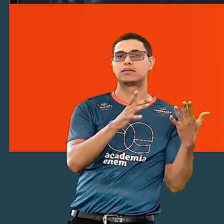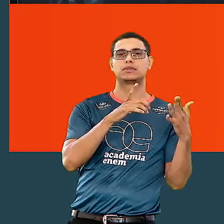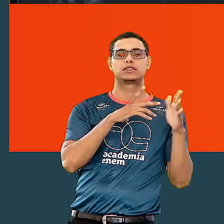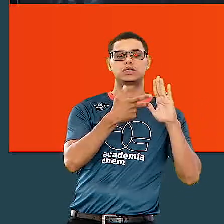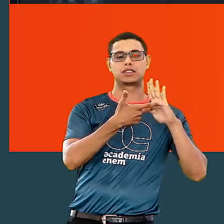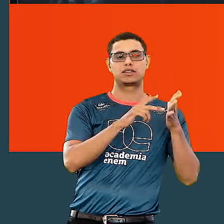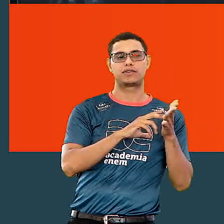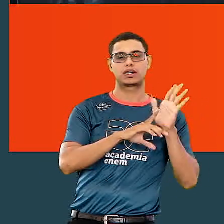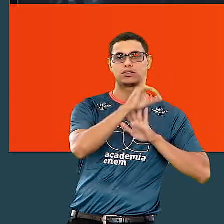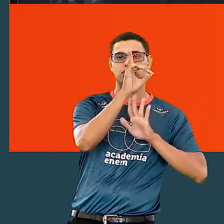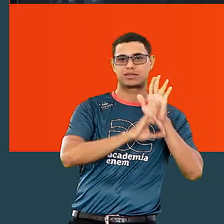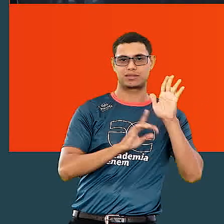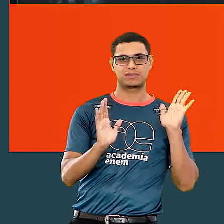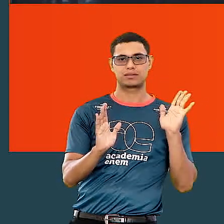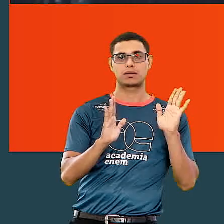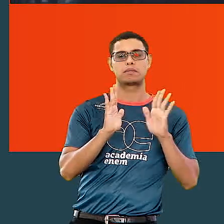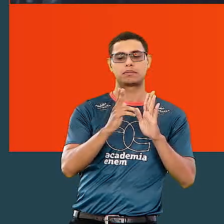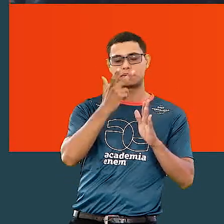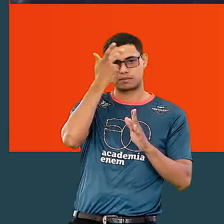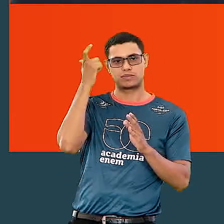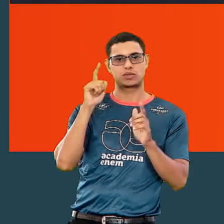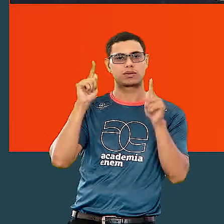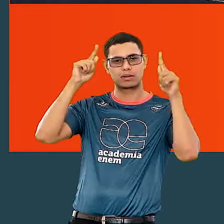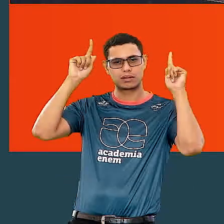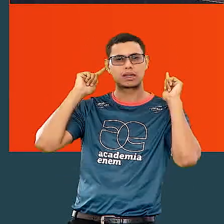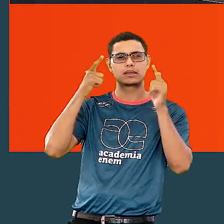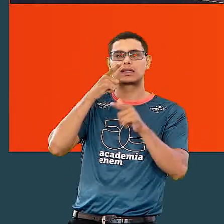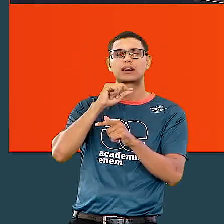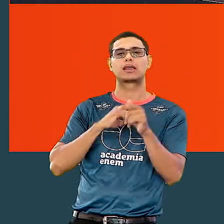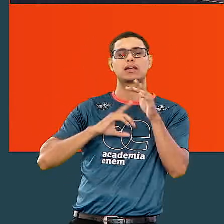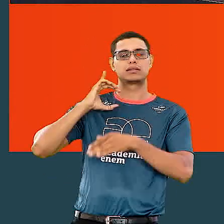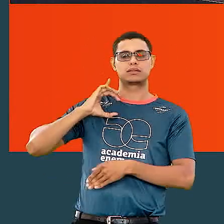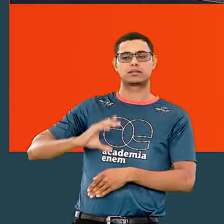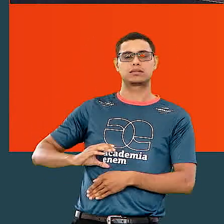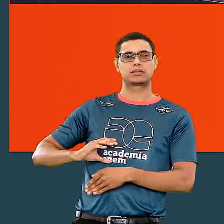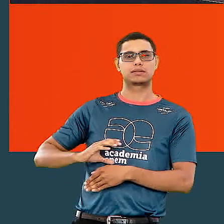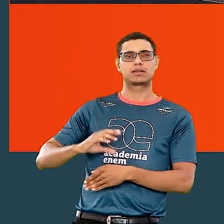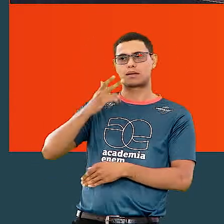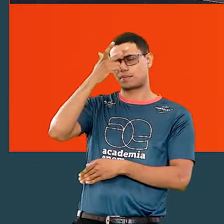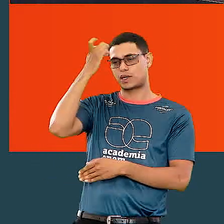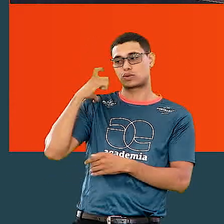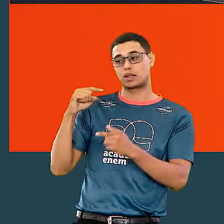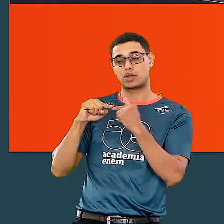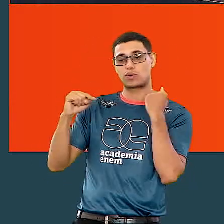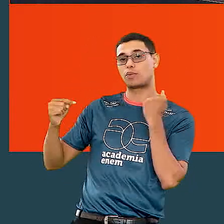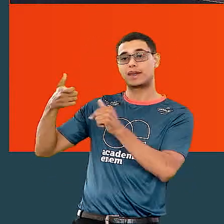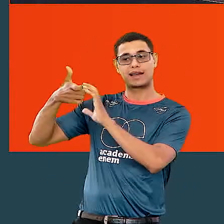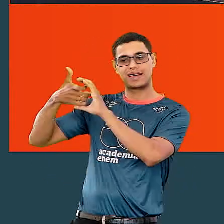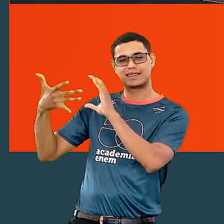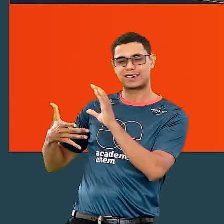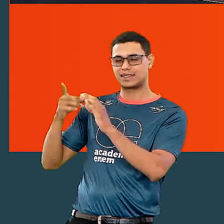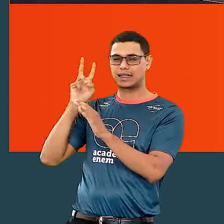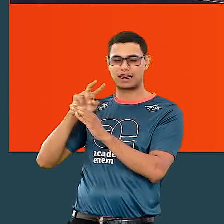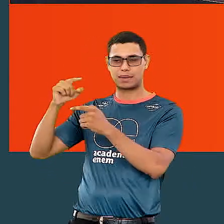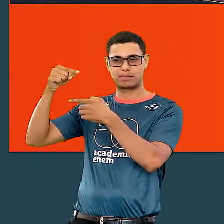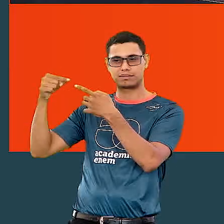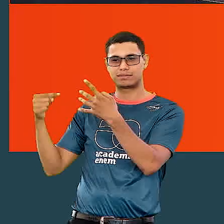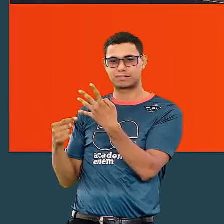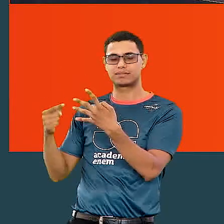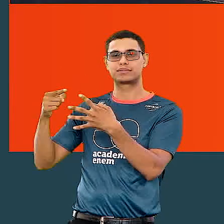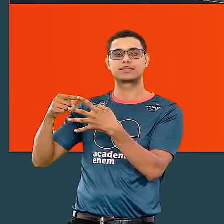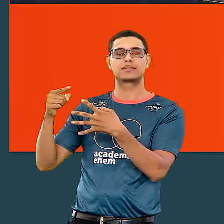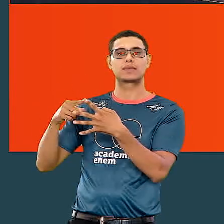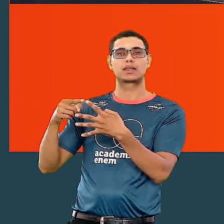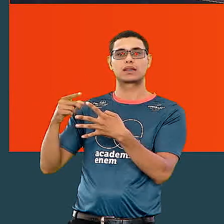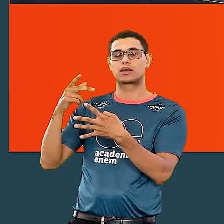Agora, só é cidadão na Grécia Antiga aquelas pessoas que não têm aquelas características que eu mencionei. Só é cidadão na